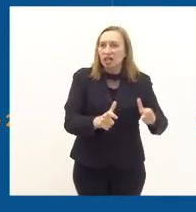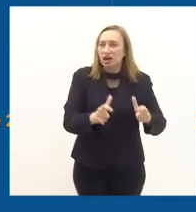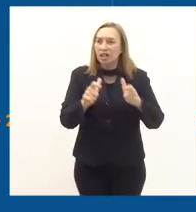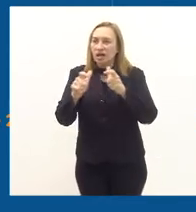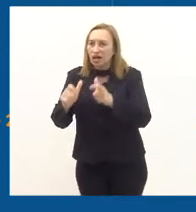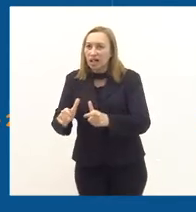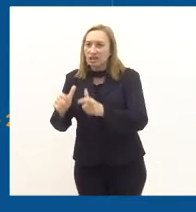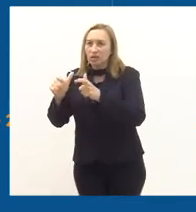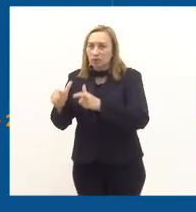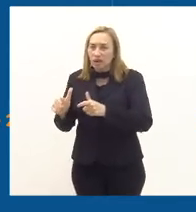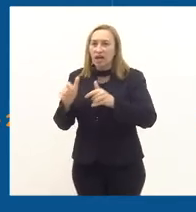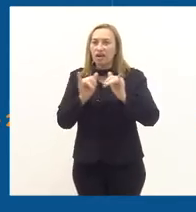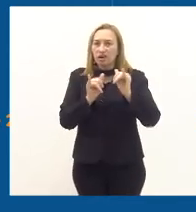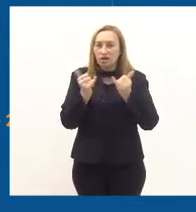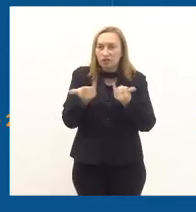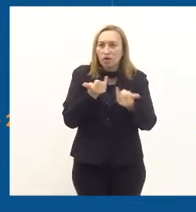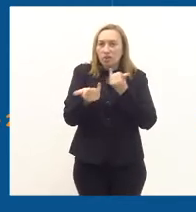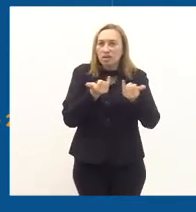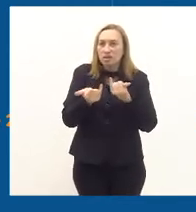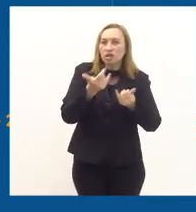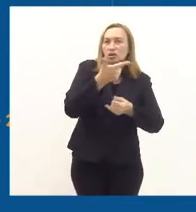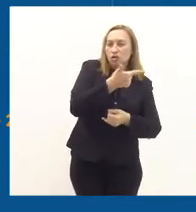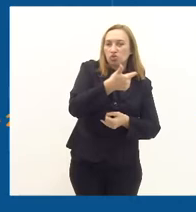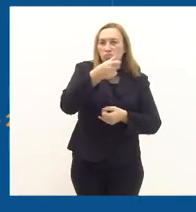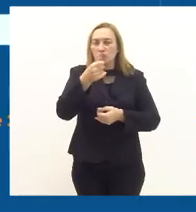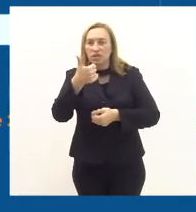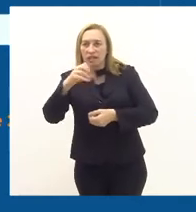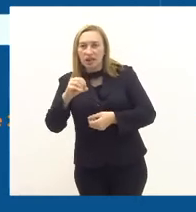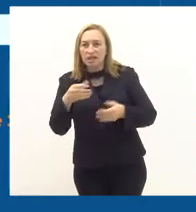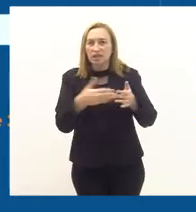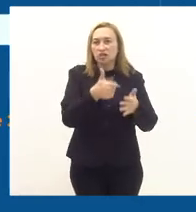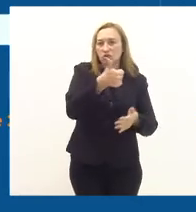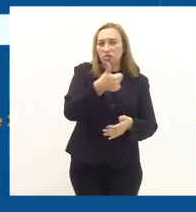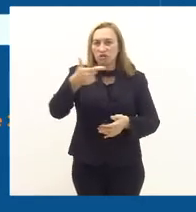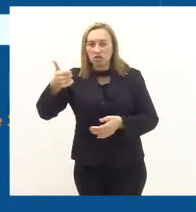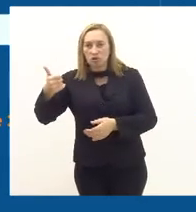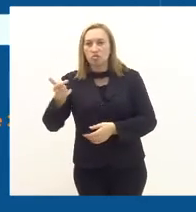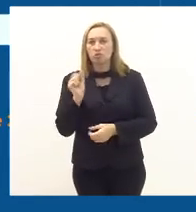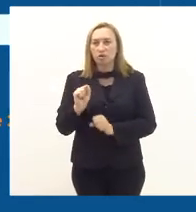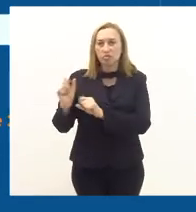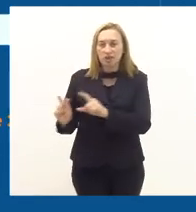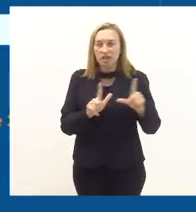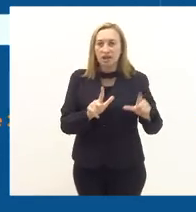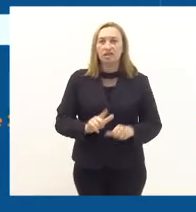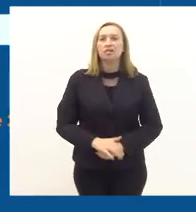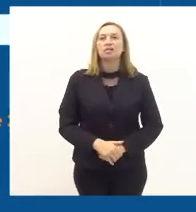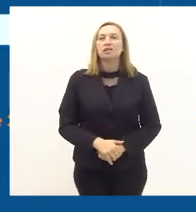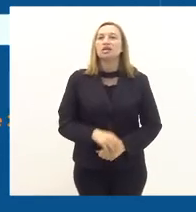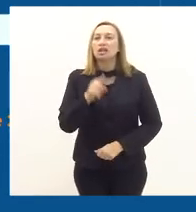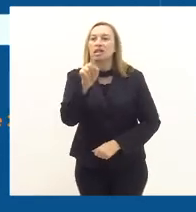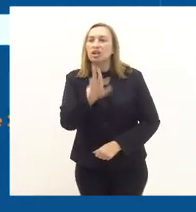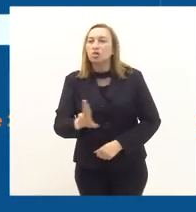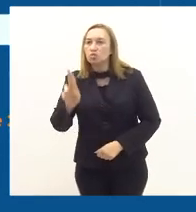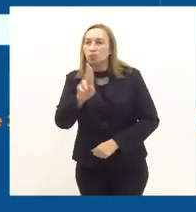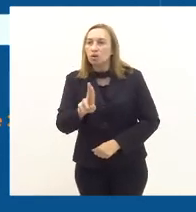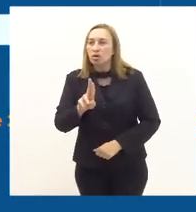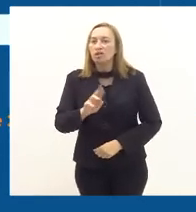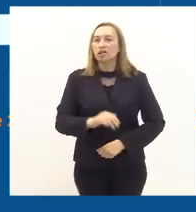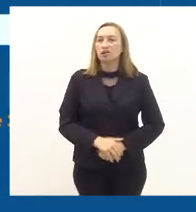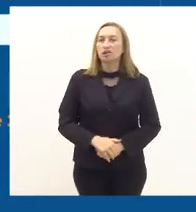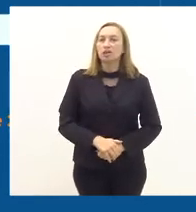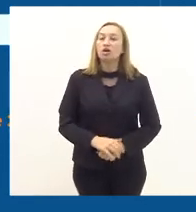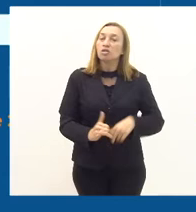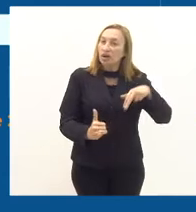região. 2010 a 2022. Pode passar, por favor. Ali é por usuário, né? Uma coisa é